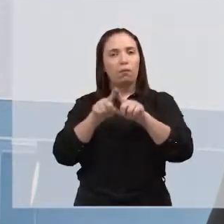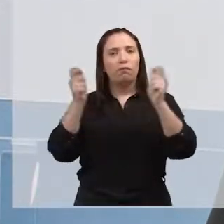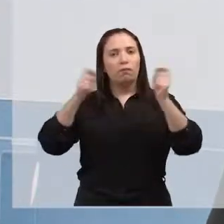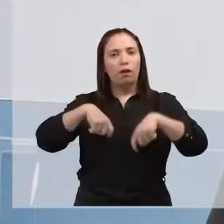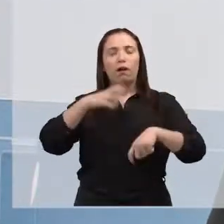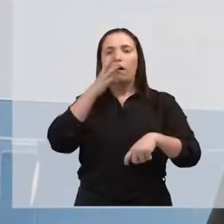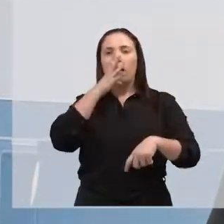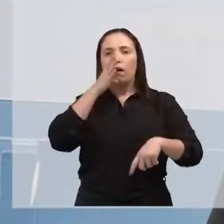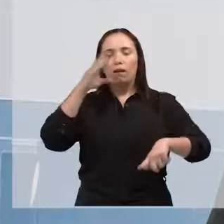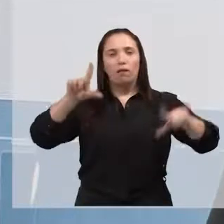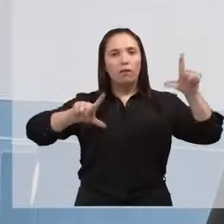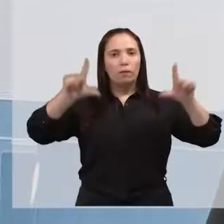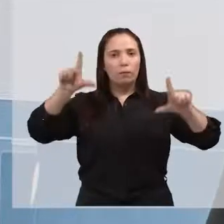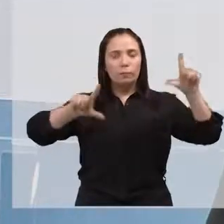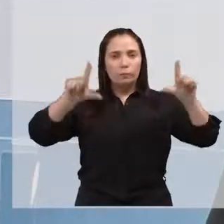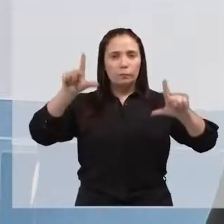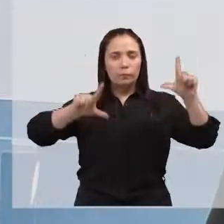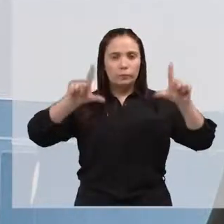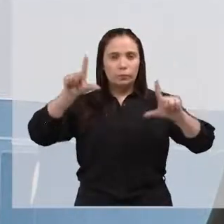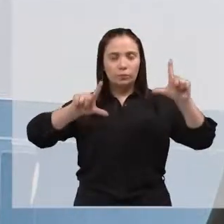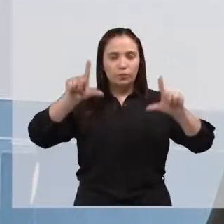programa no canal